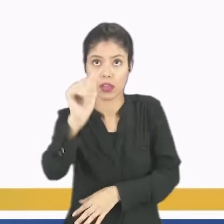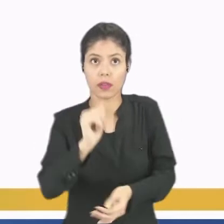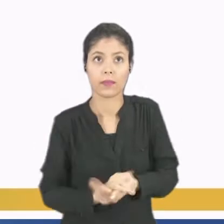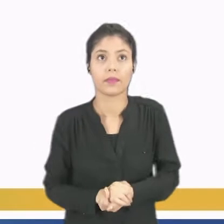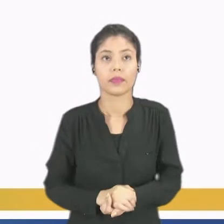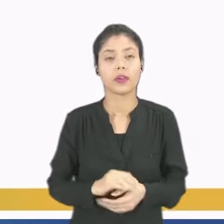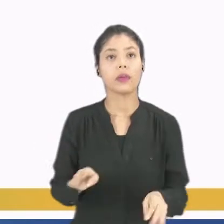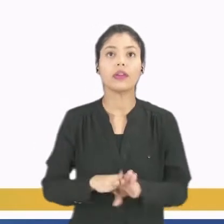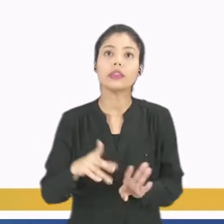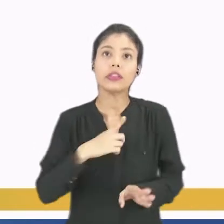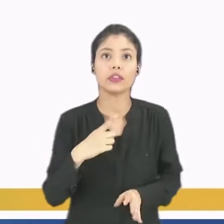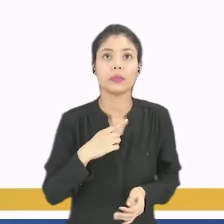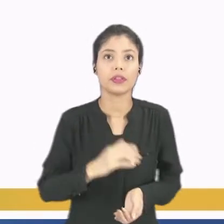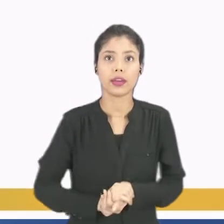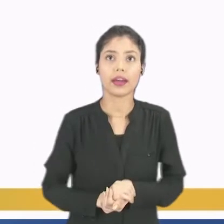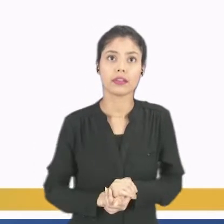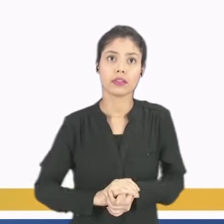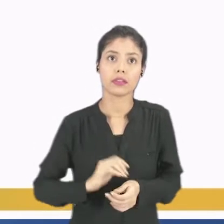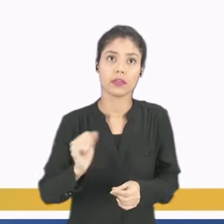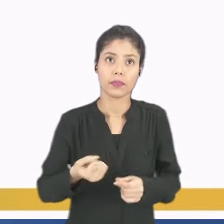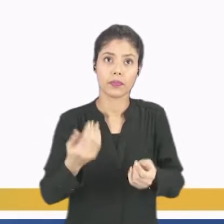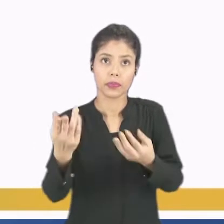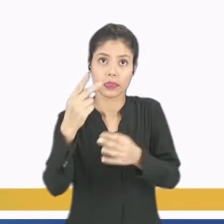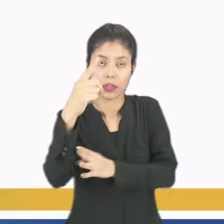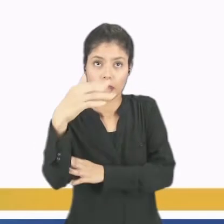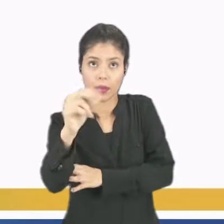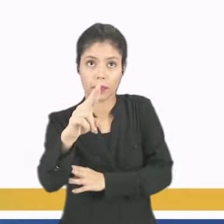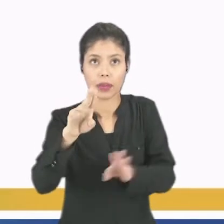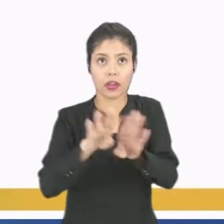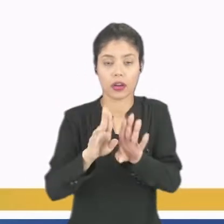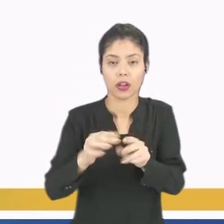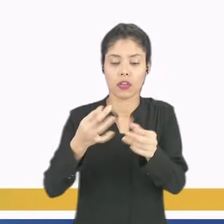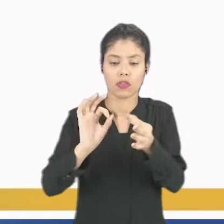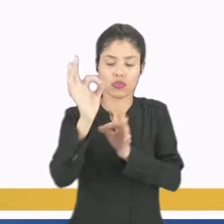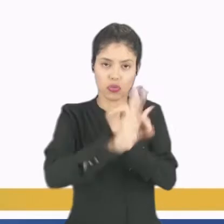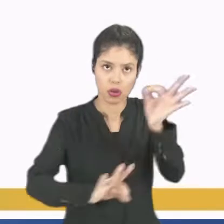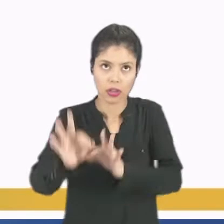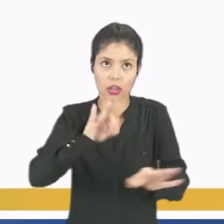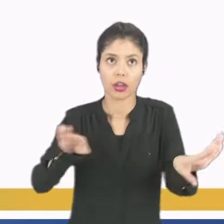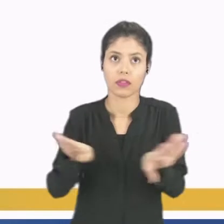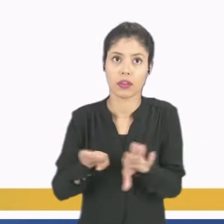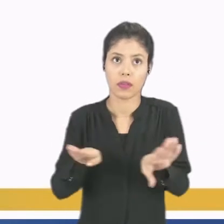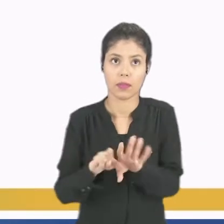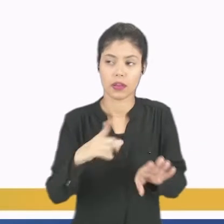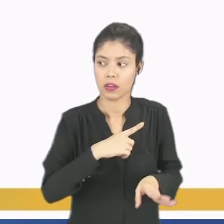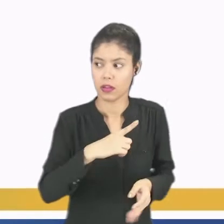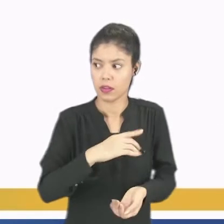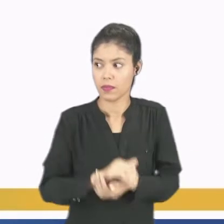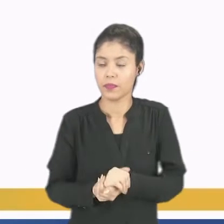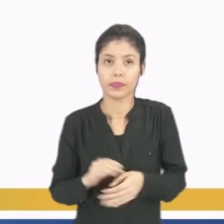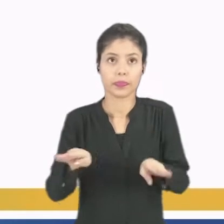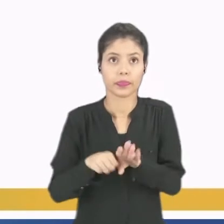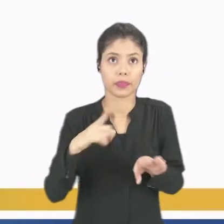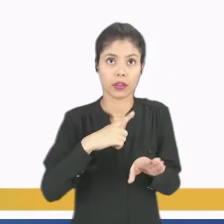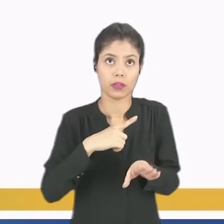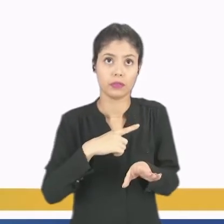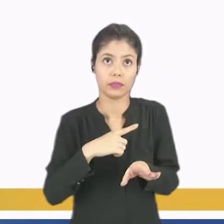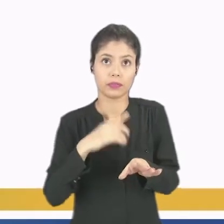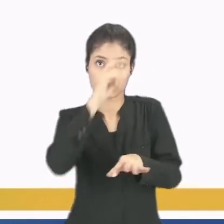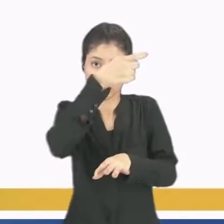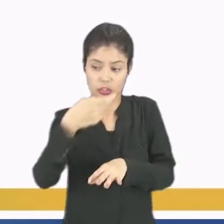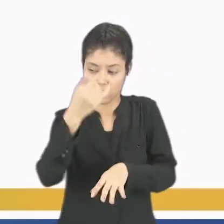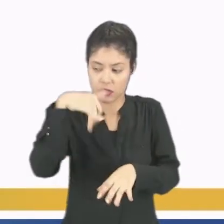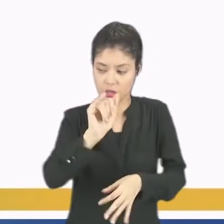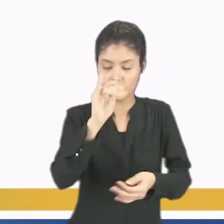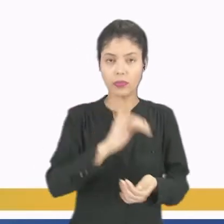primeira coisa que nós vamos falar é sobre um par ordenado. Esse par ordenado tem uma representação como x e y. Você encontra